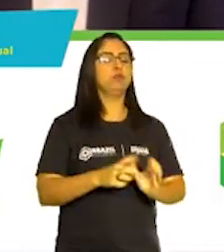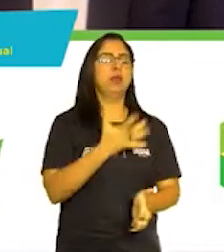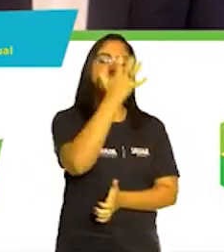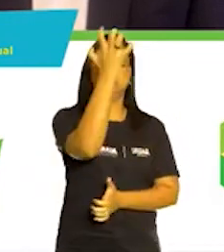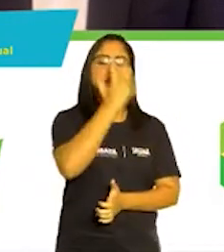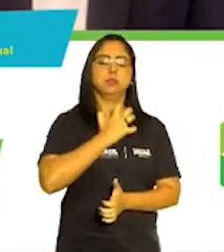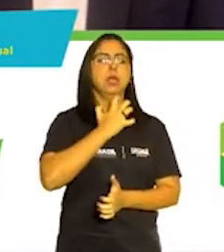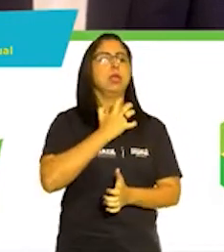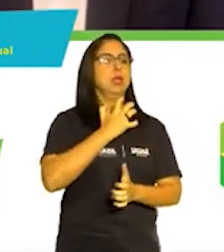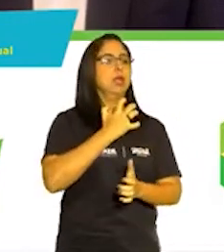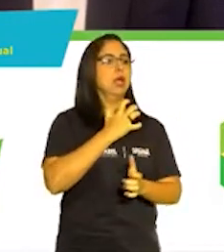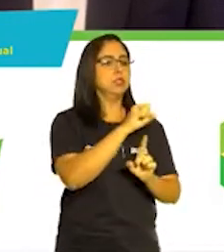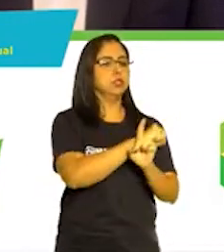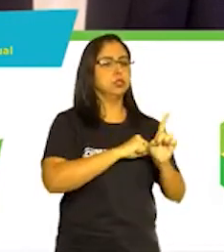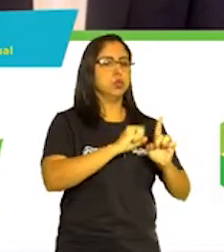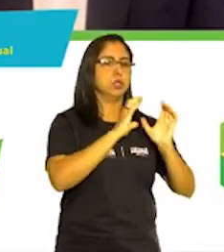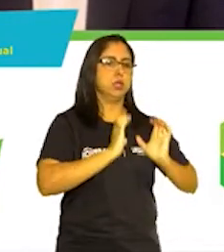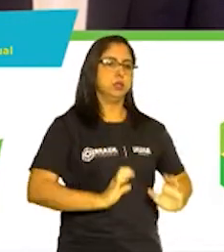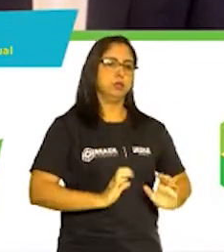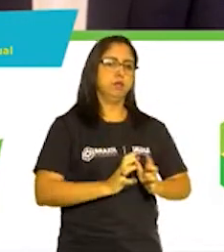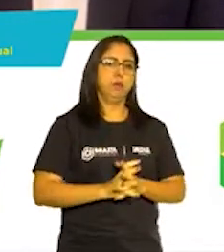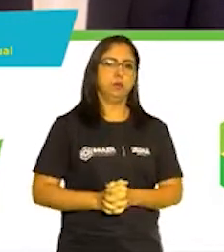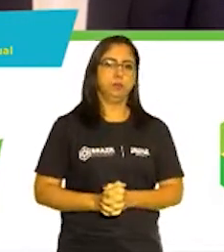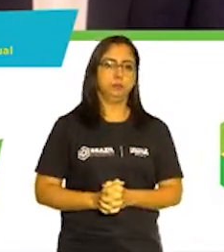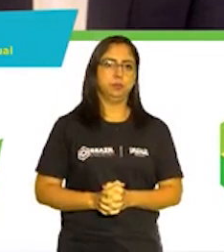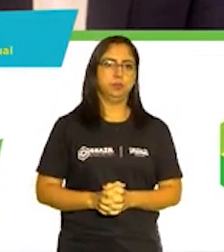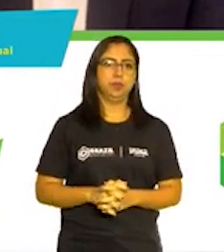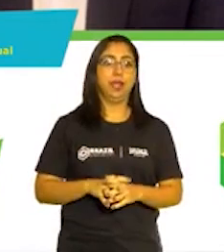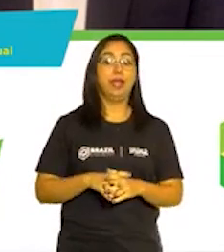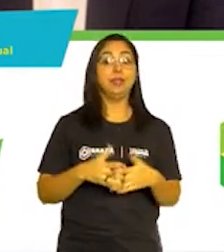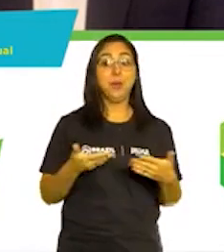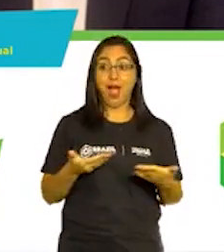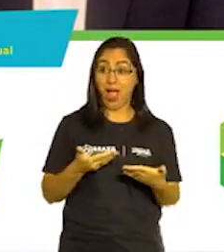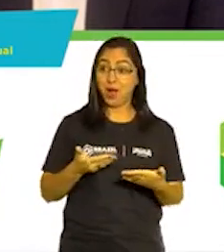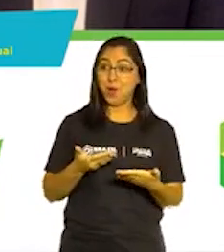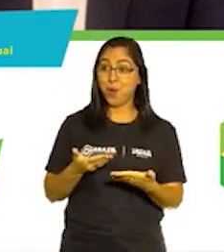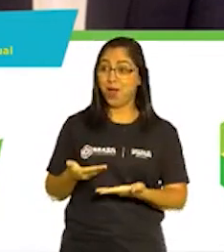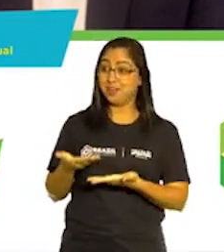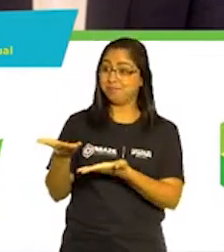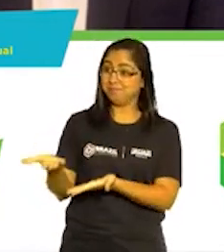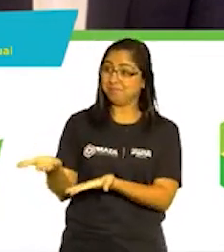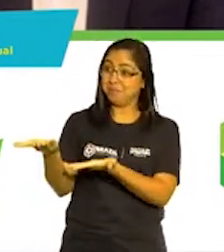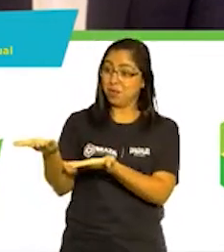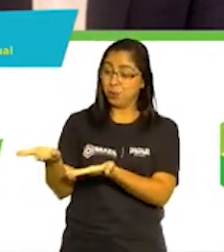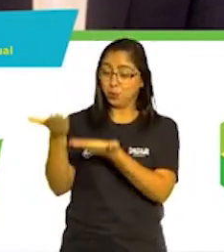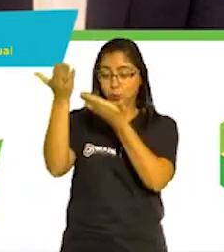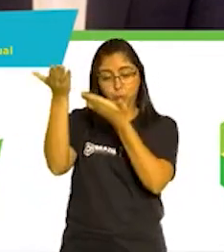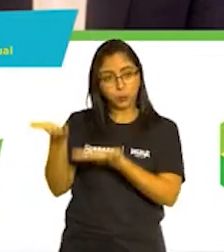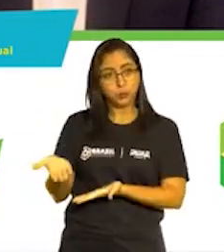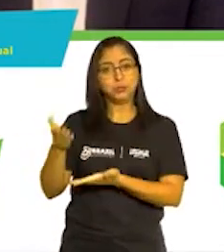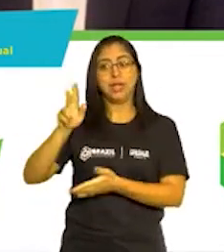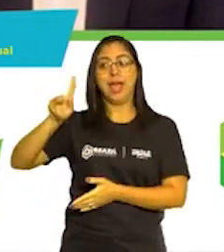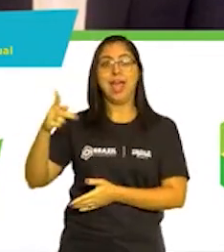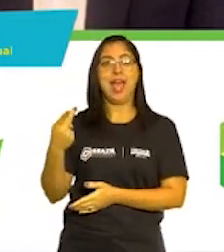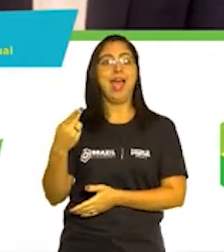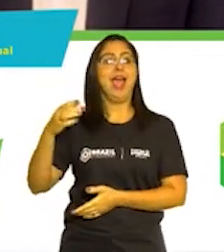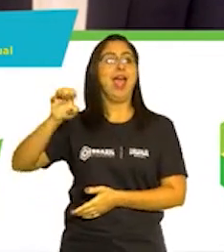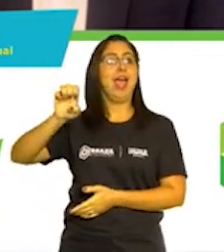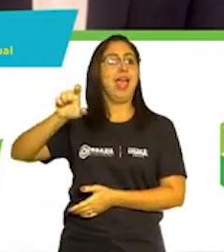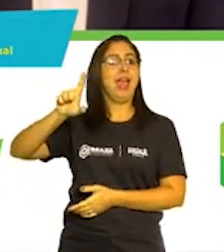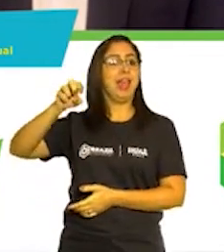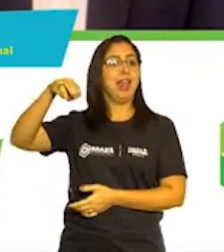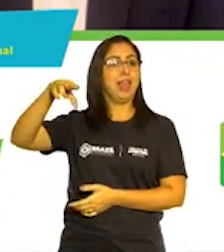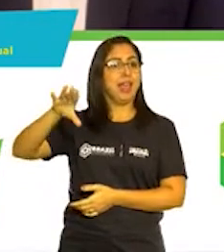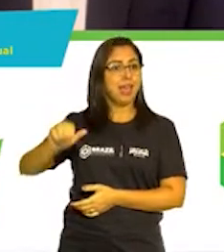a sociedade civil. Eu passo, então, a bola para a Helena, porque com a sua vasta experiência em economia política,